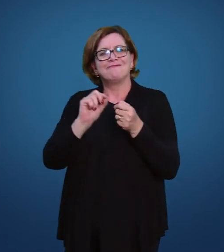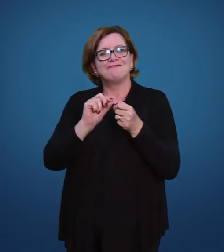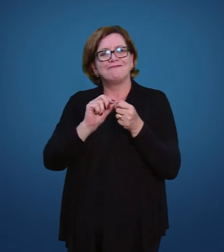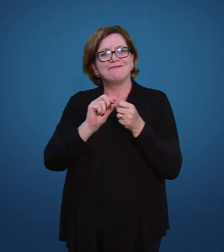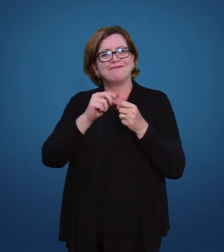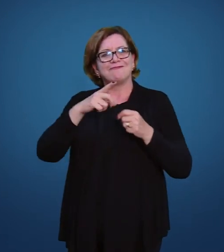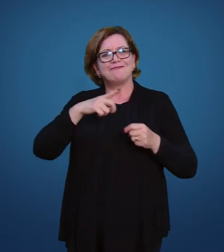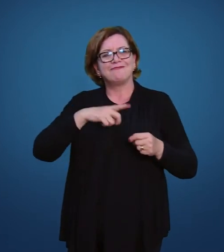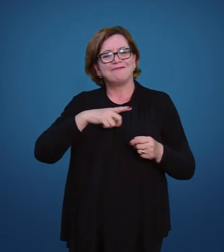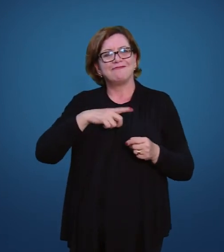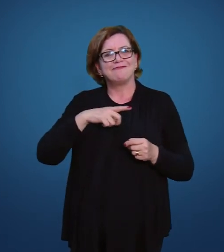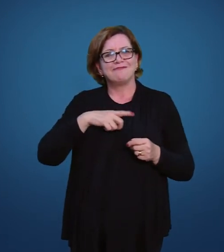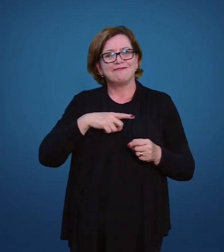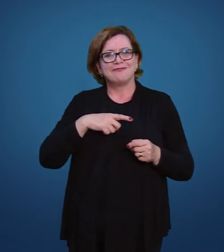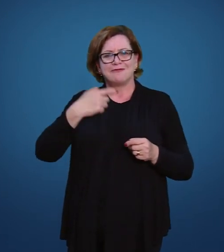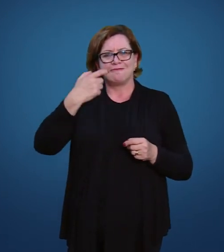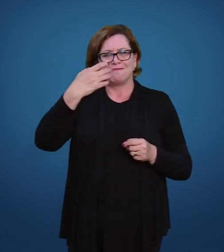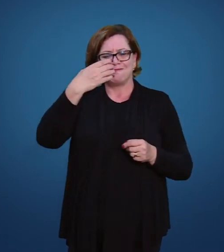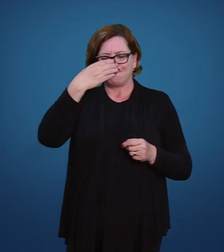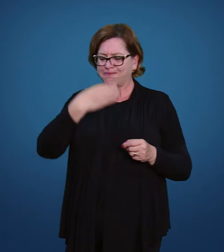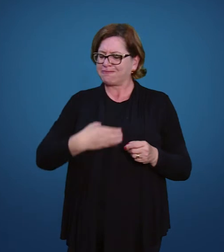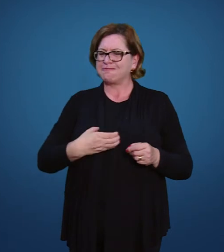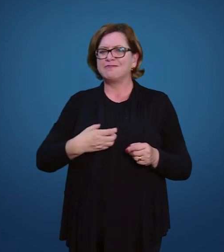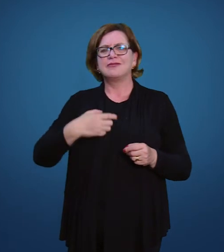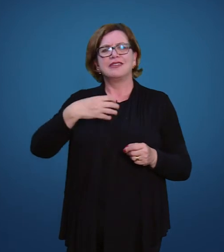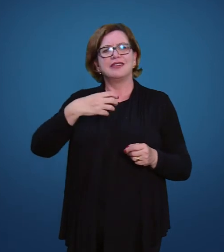para termos uma postura ética.